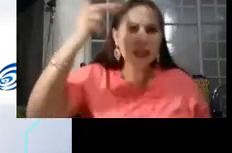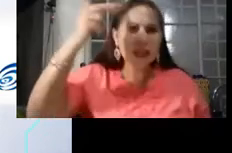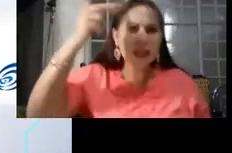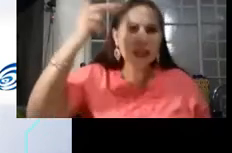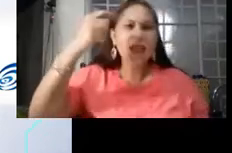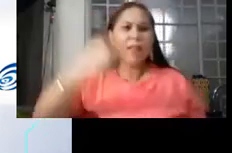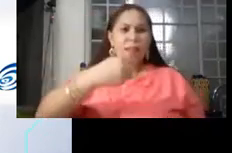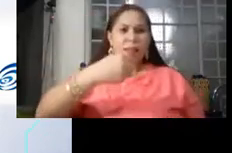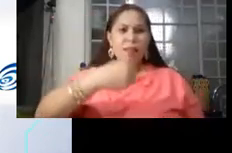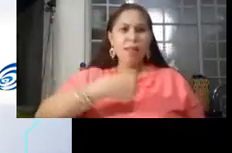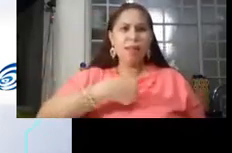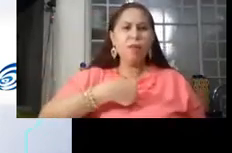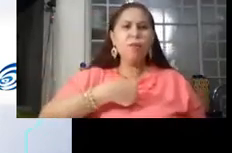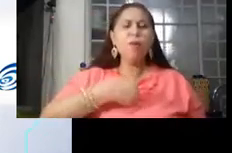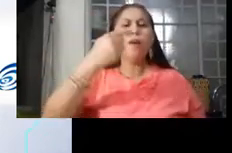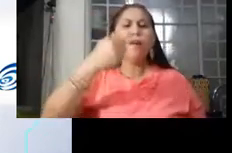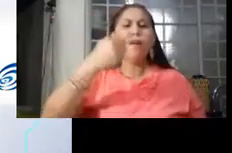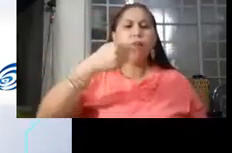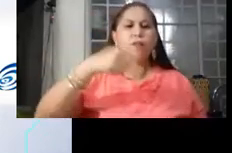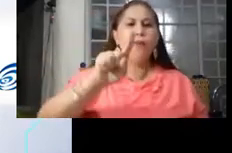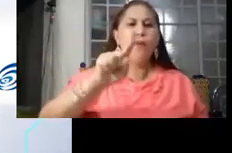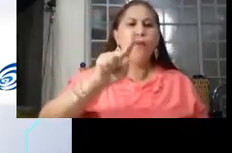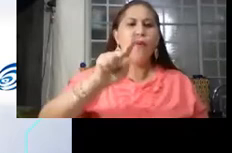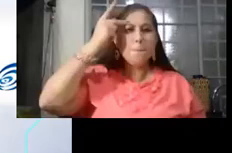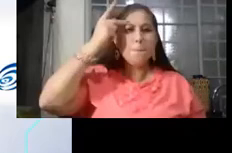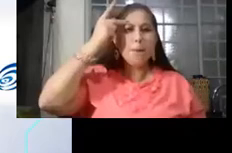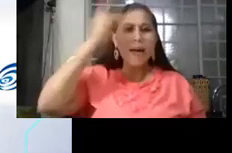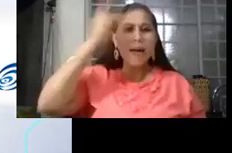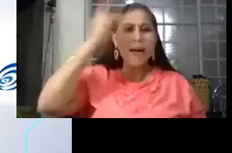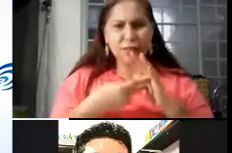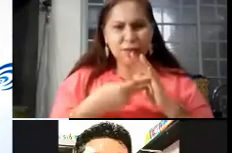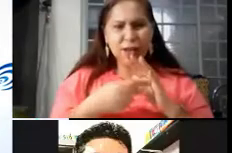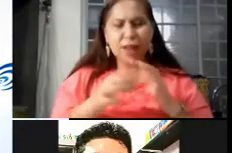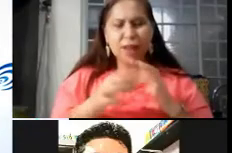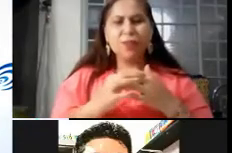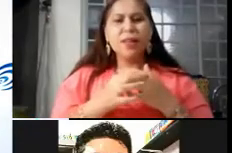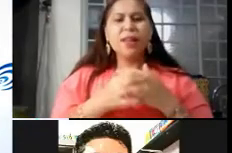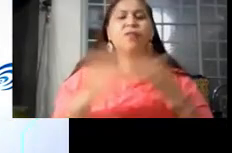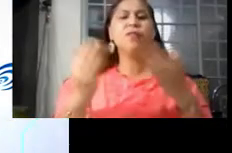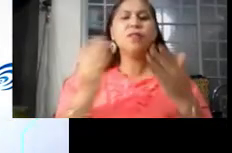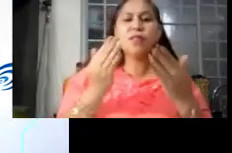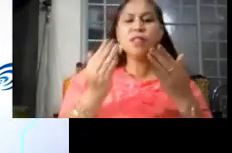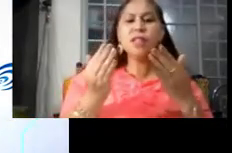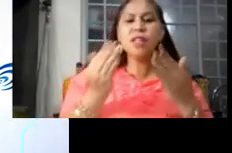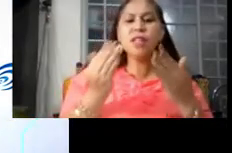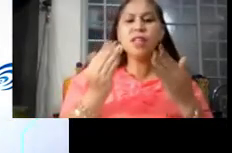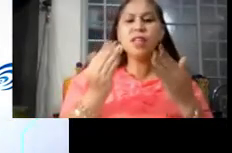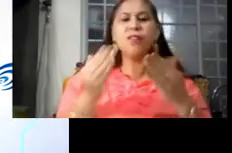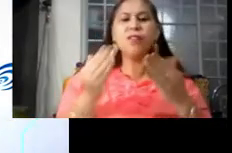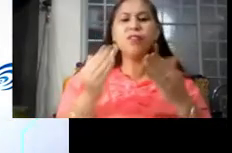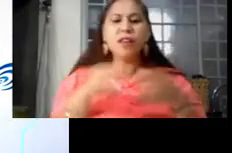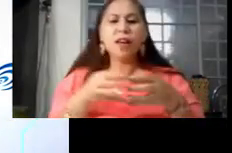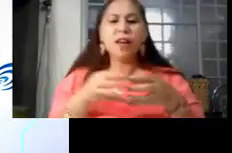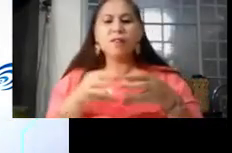Amanhã eu vou para o. Aí você veja que